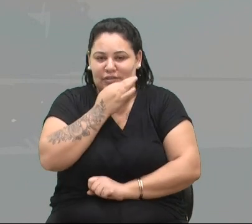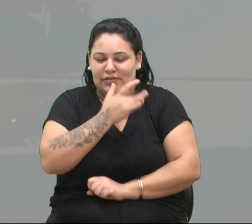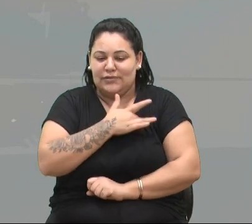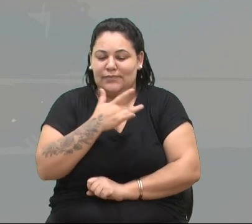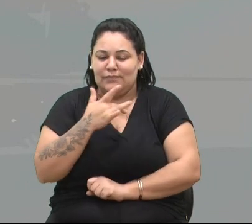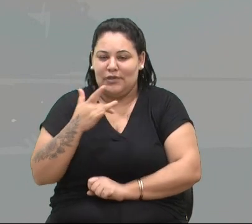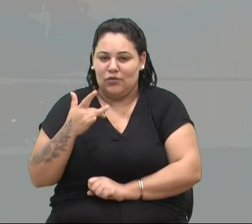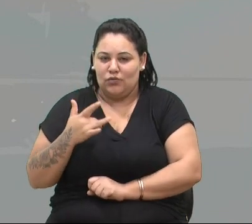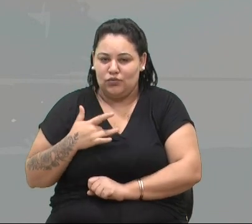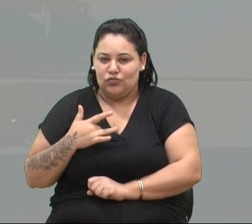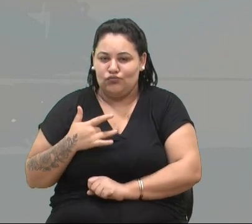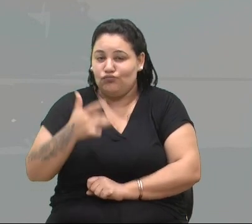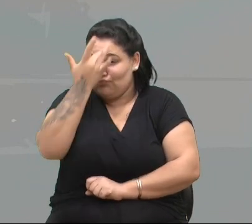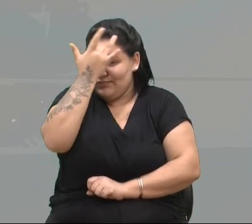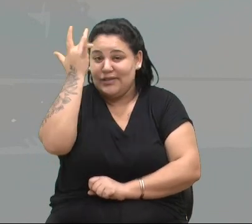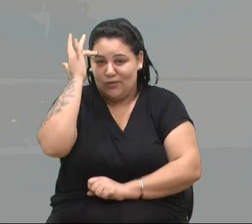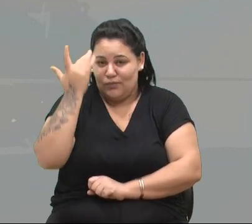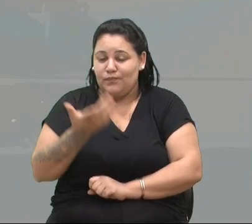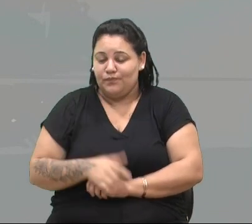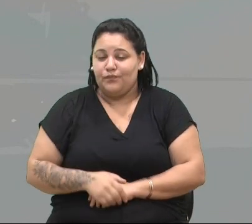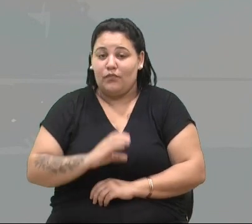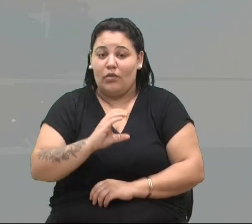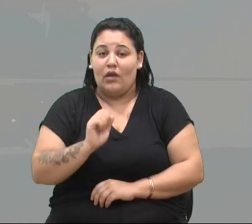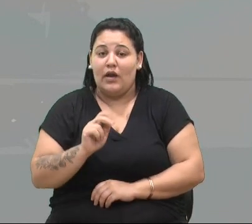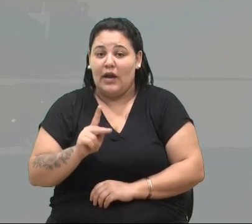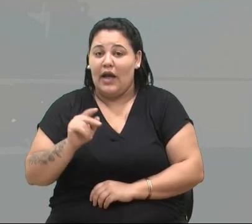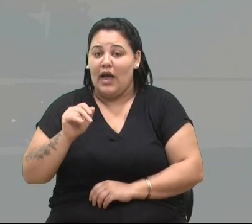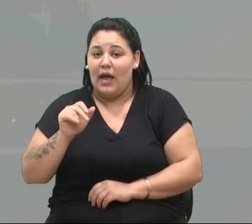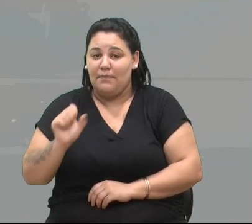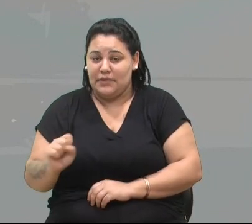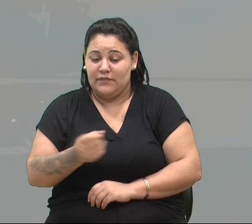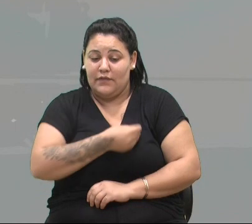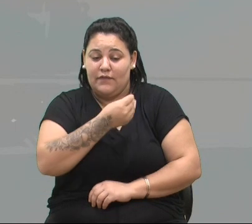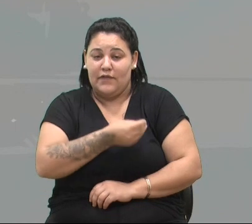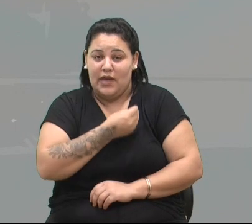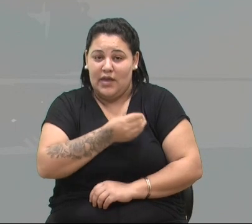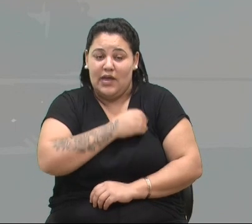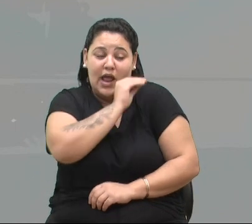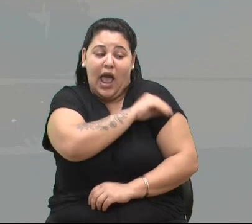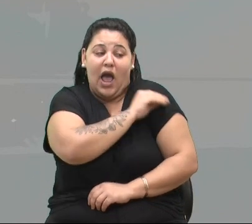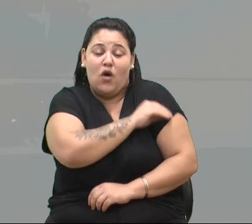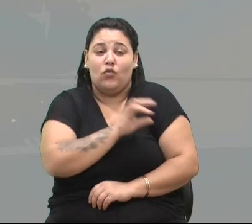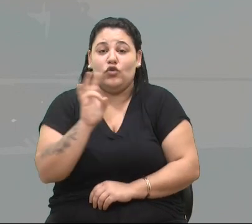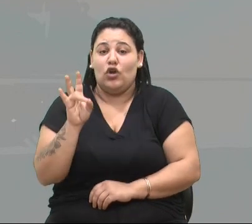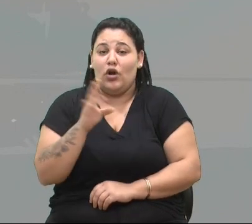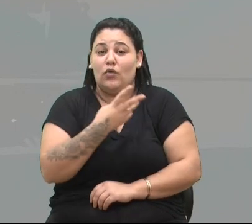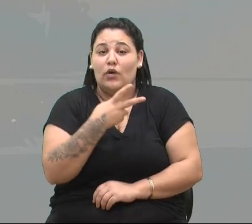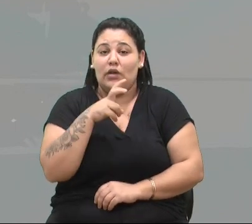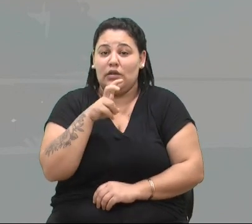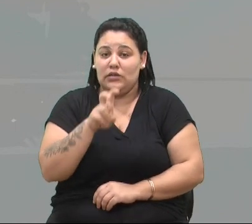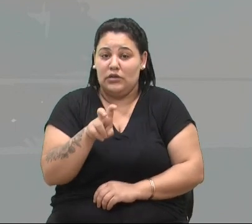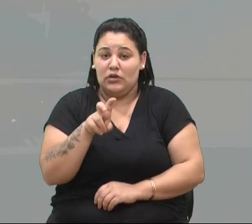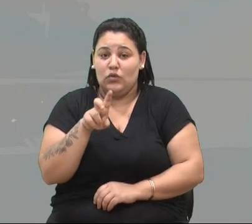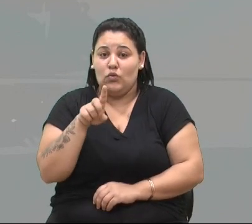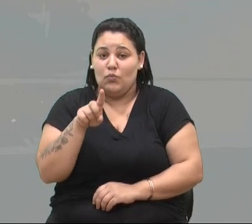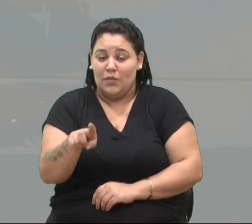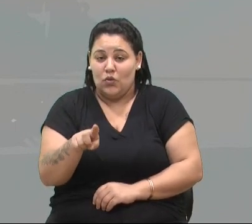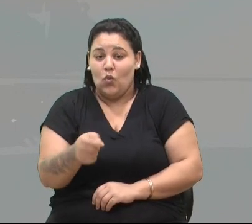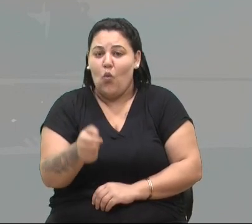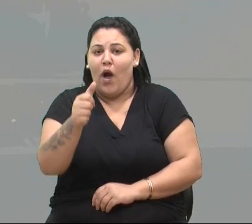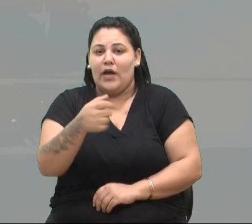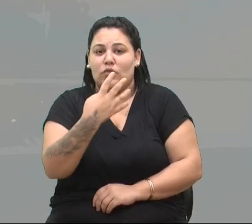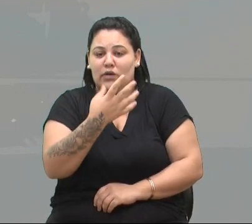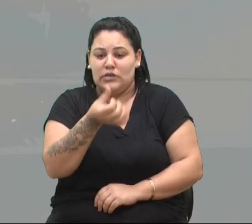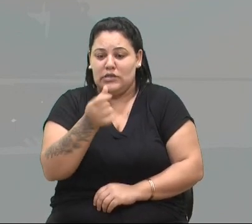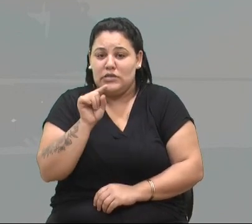saúde mental. O CAPS Reviver, que é o CAPS Álcool e Drogas, 45 mil, quase 46 mil atendimentos.